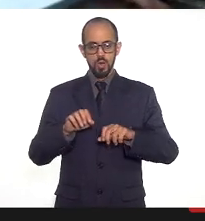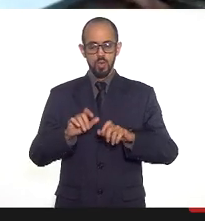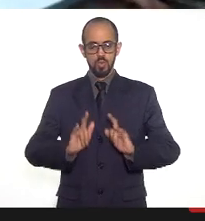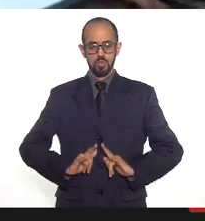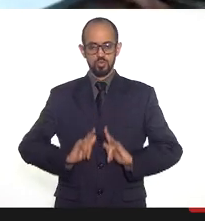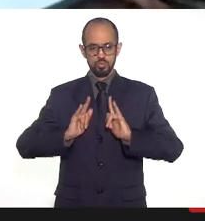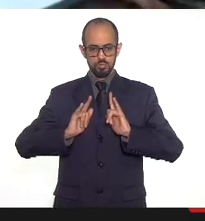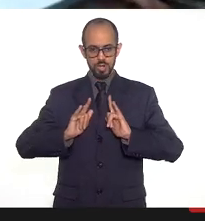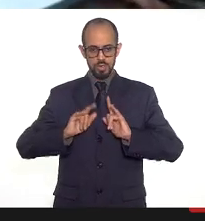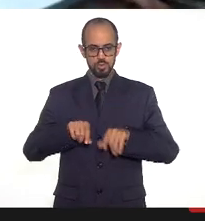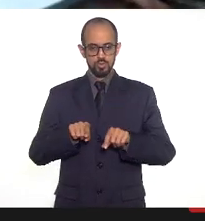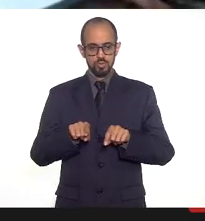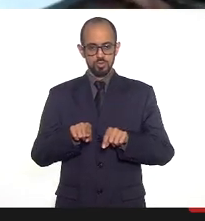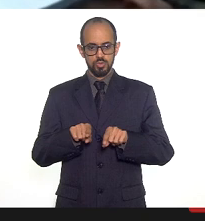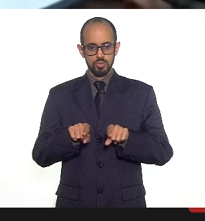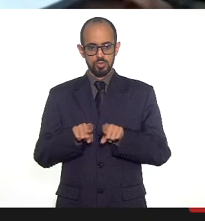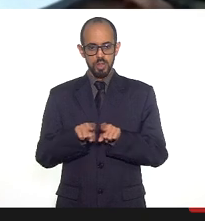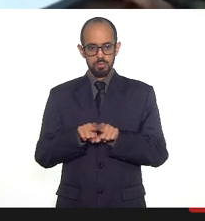de